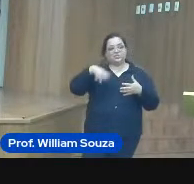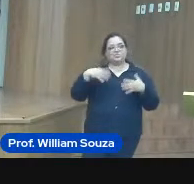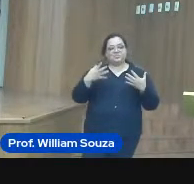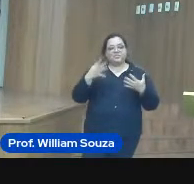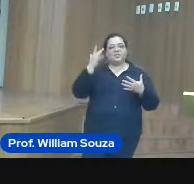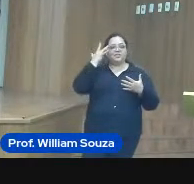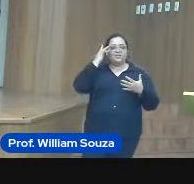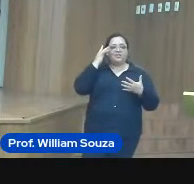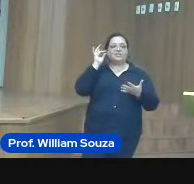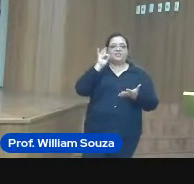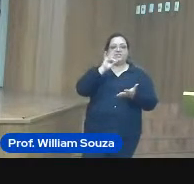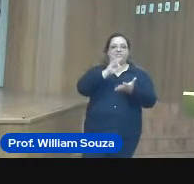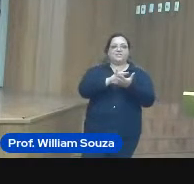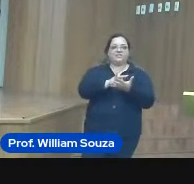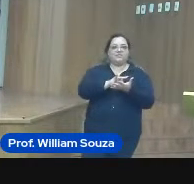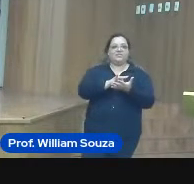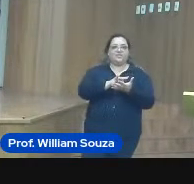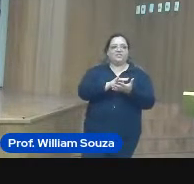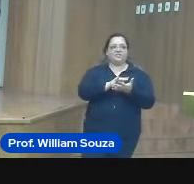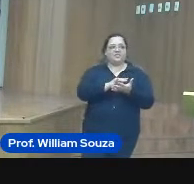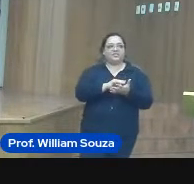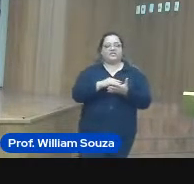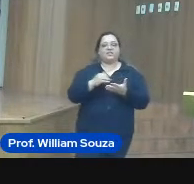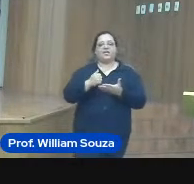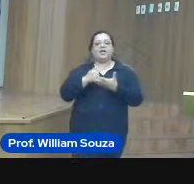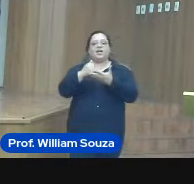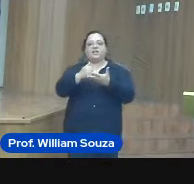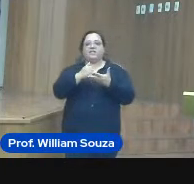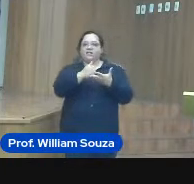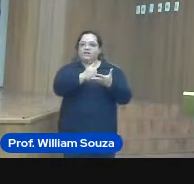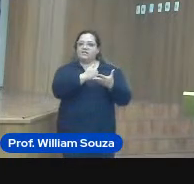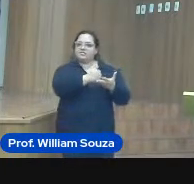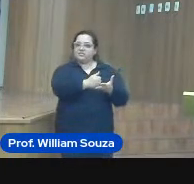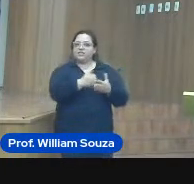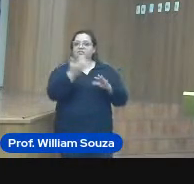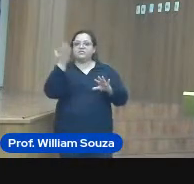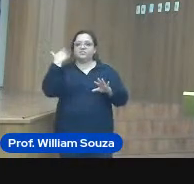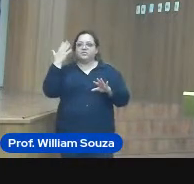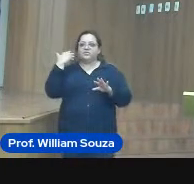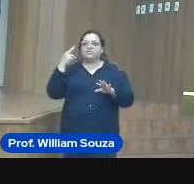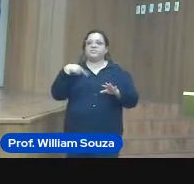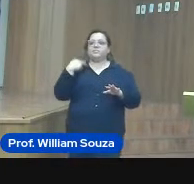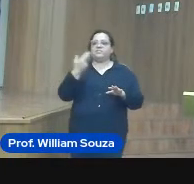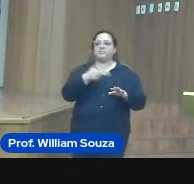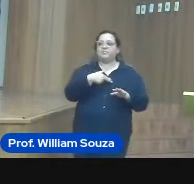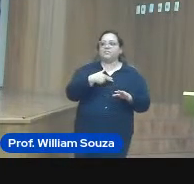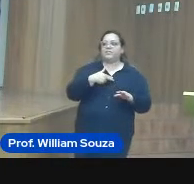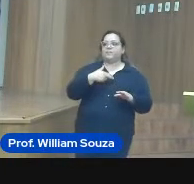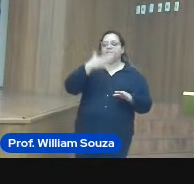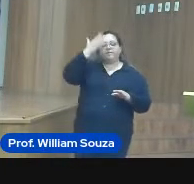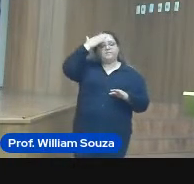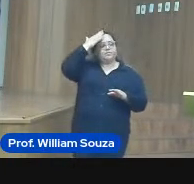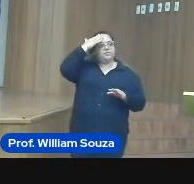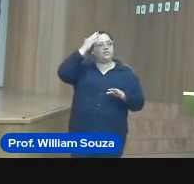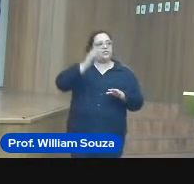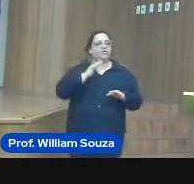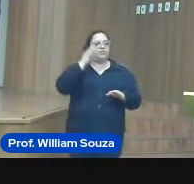que as contribuições do passado para a gente compreender o futuro,